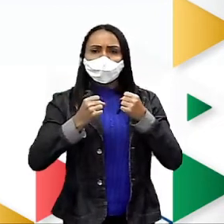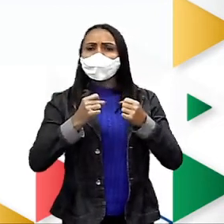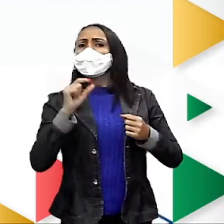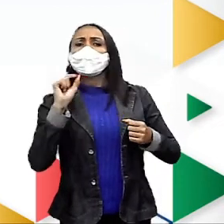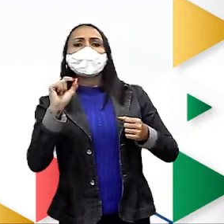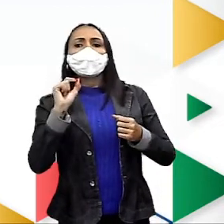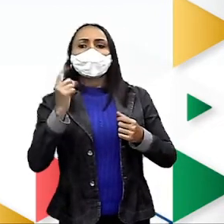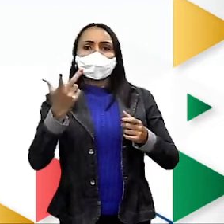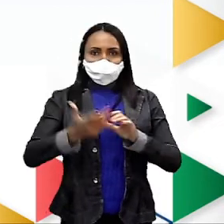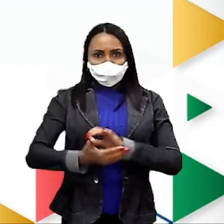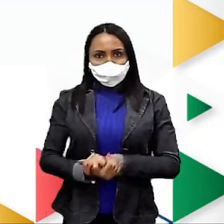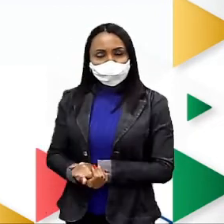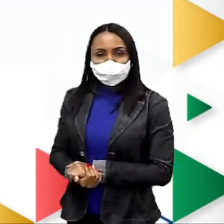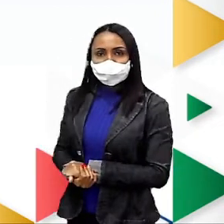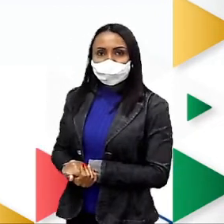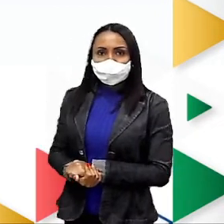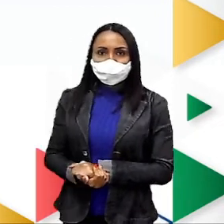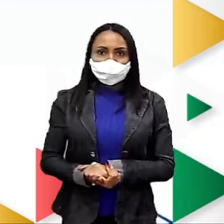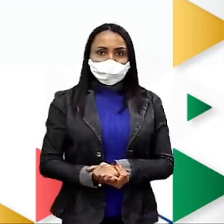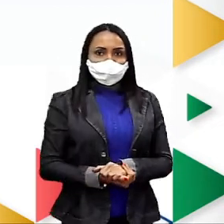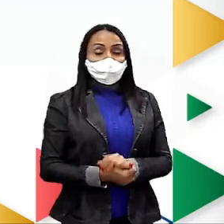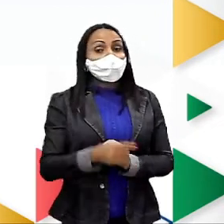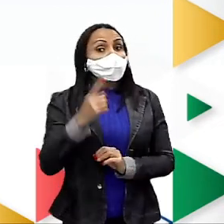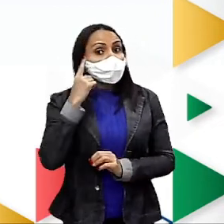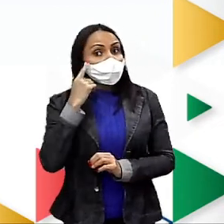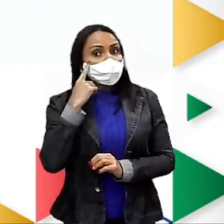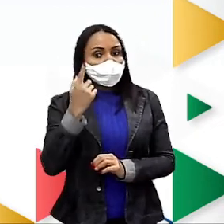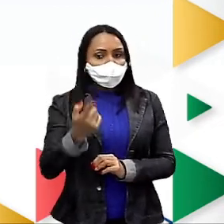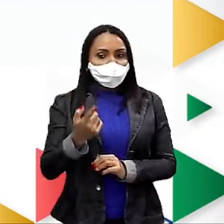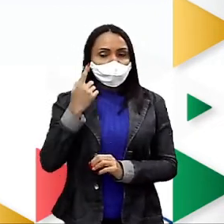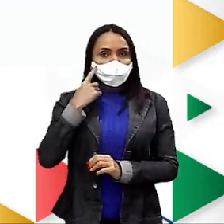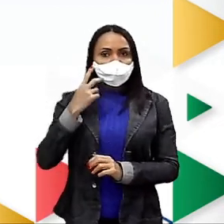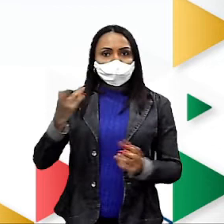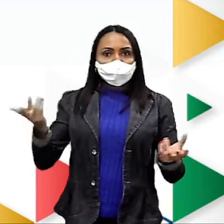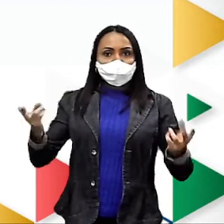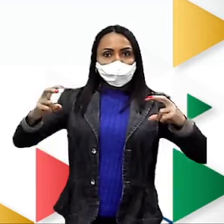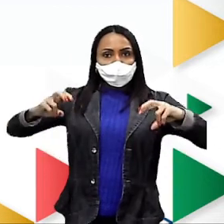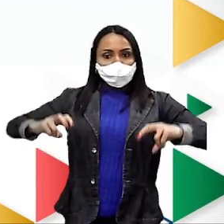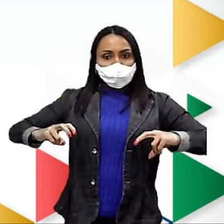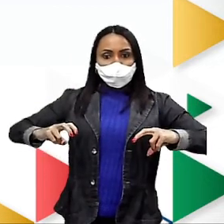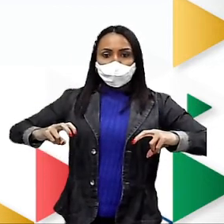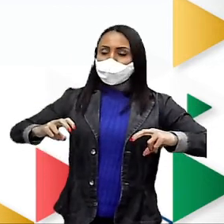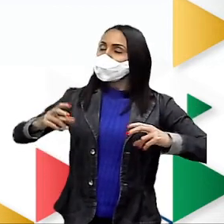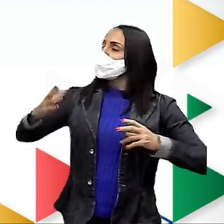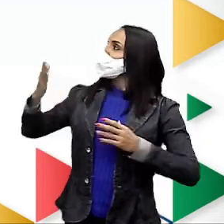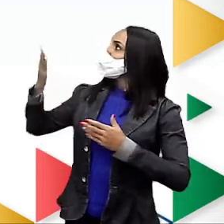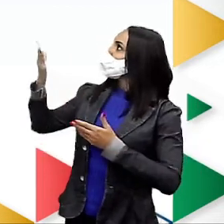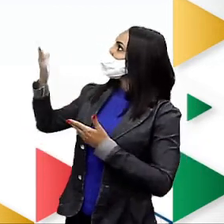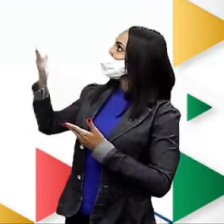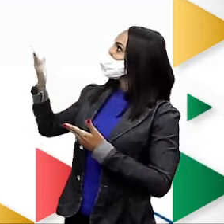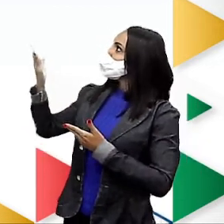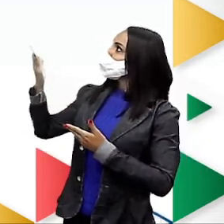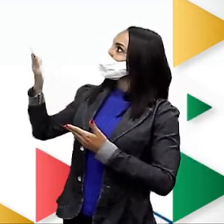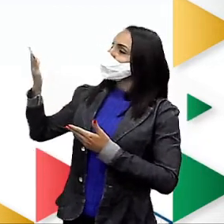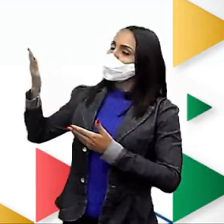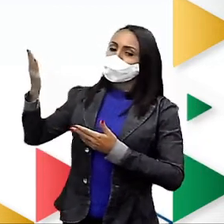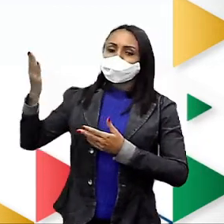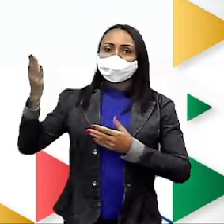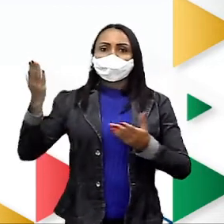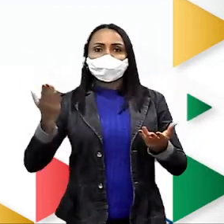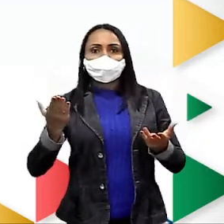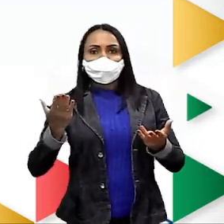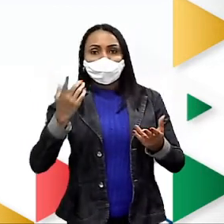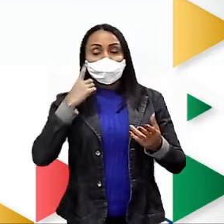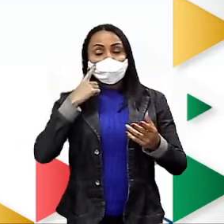isso? O que é uma entrevista? Olhando bem essa imagem, nós temos aqui, veja só, alguém que se coloca no papel